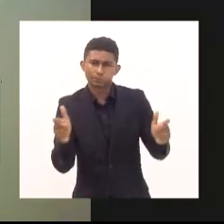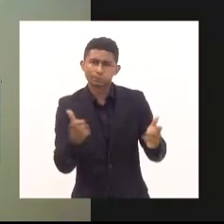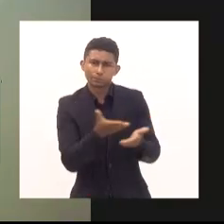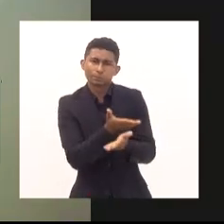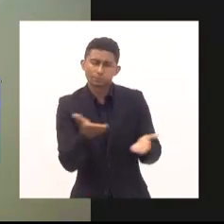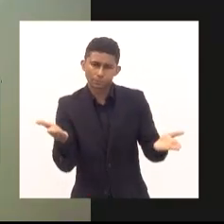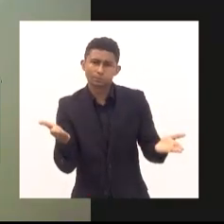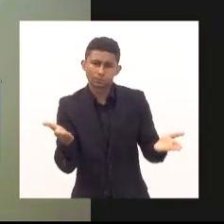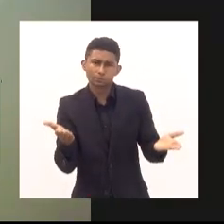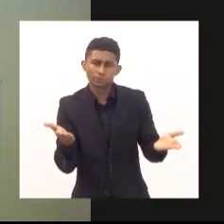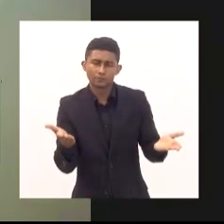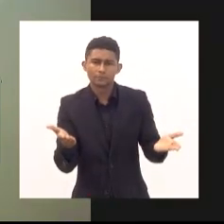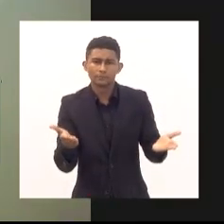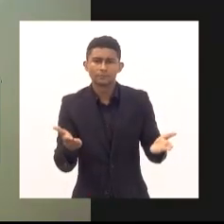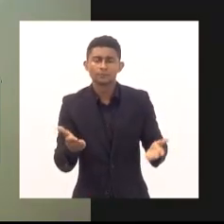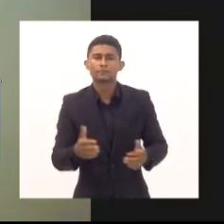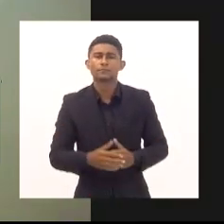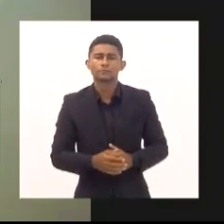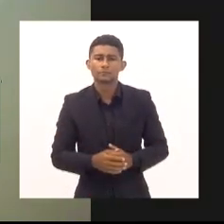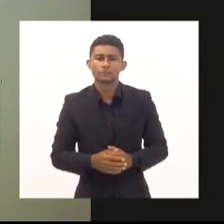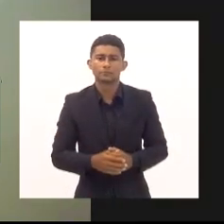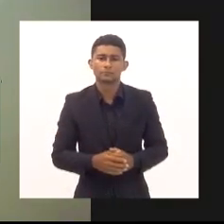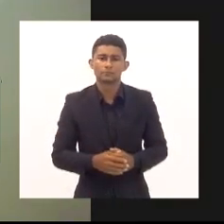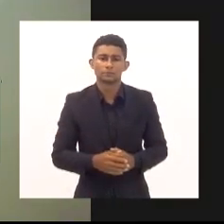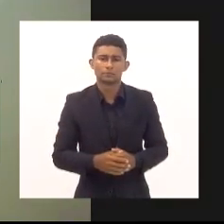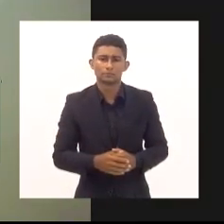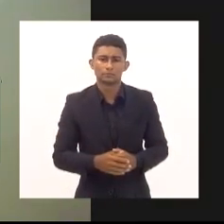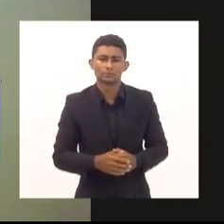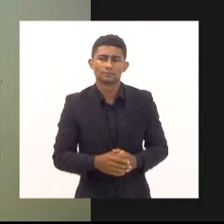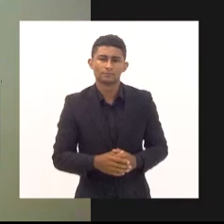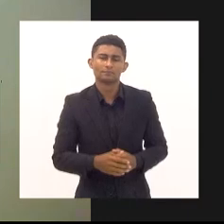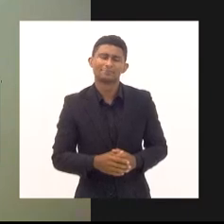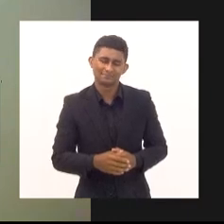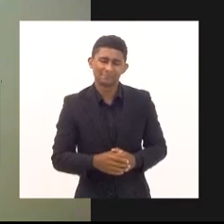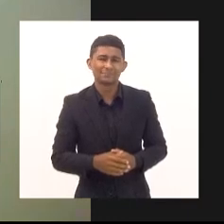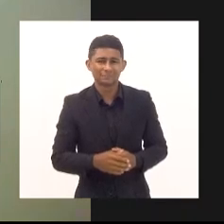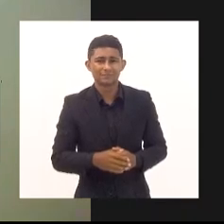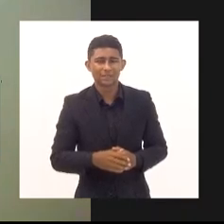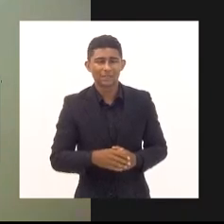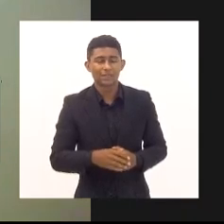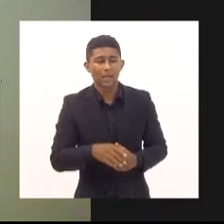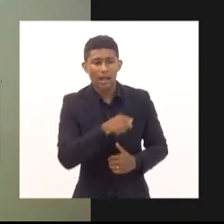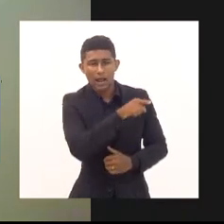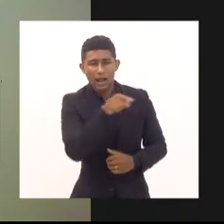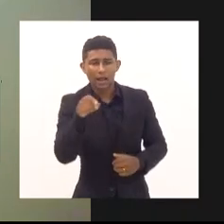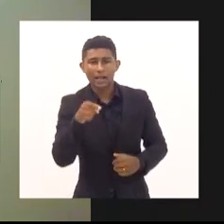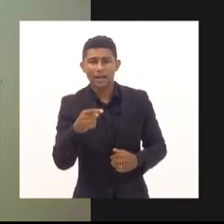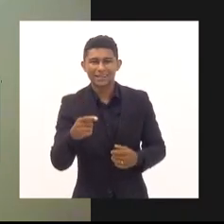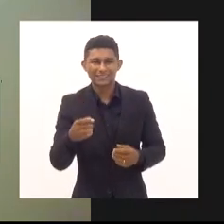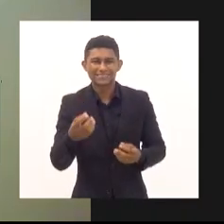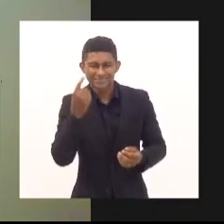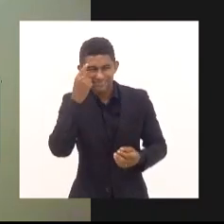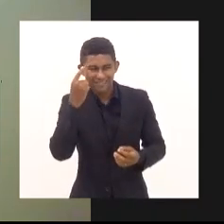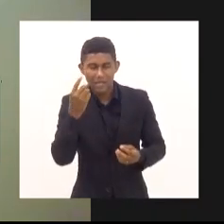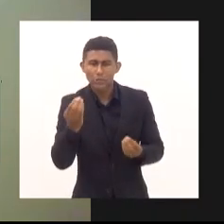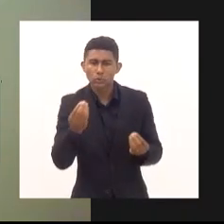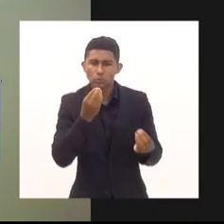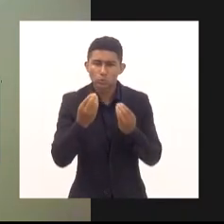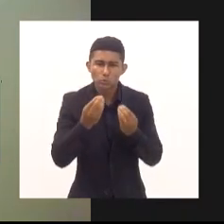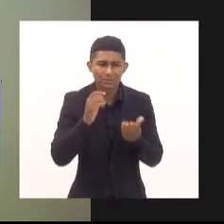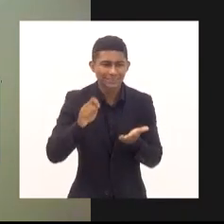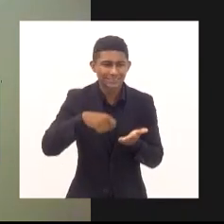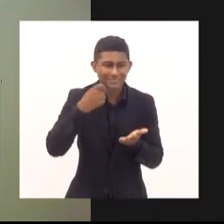de ensino passam, né, sem dúvida nenhuma, por uma insegurança alimentar. Isso ficou claro no ano